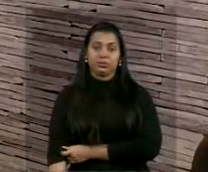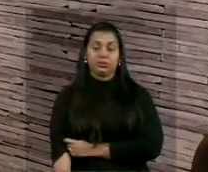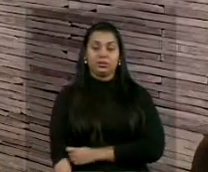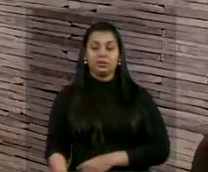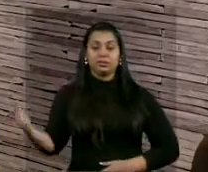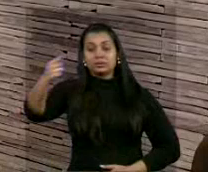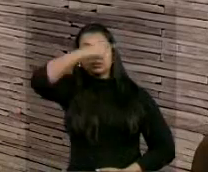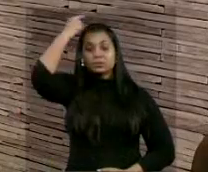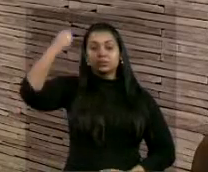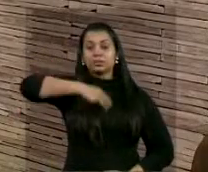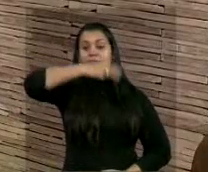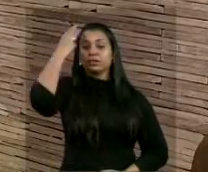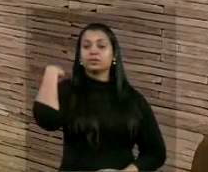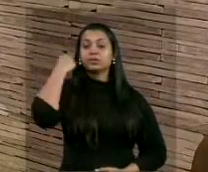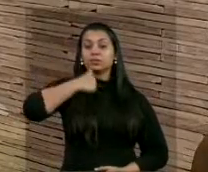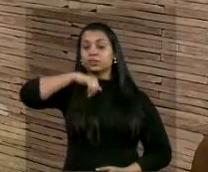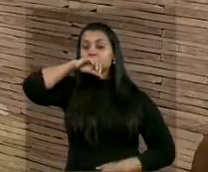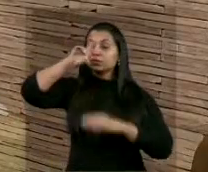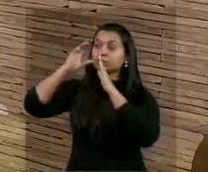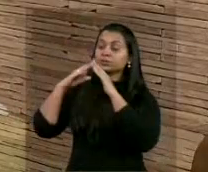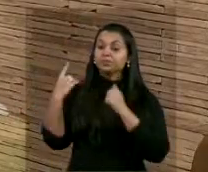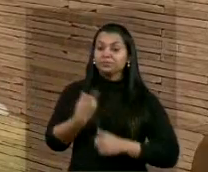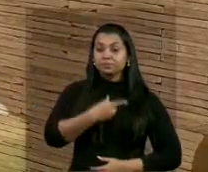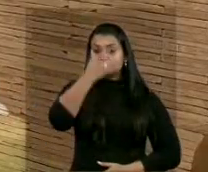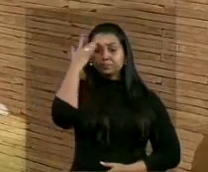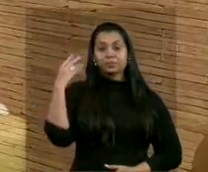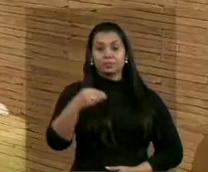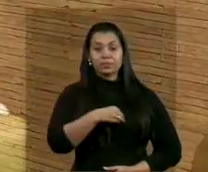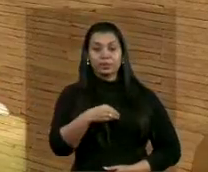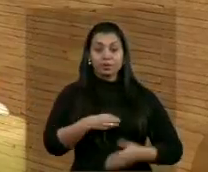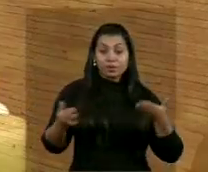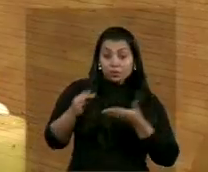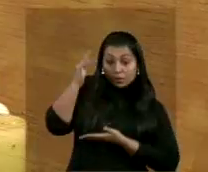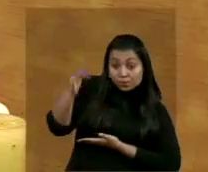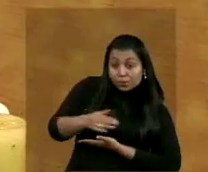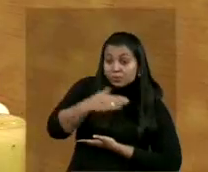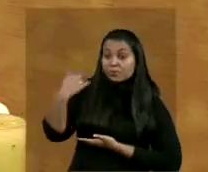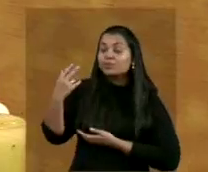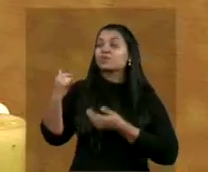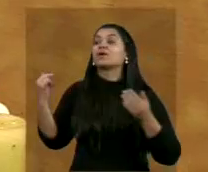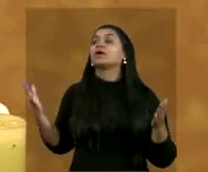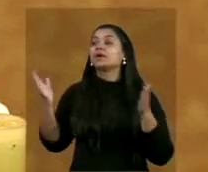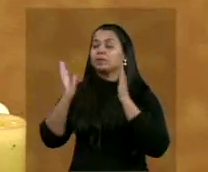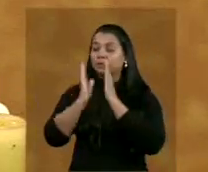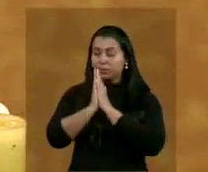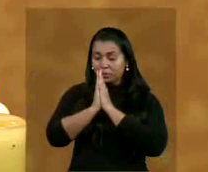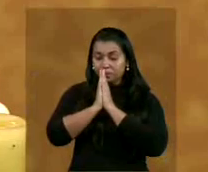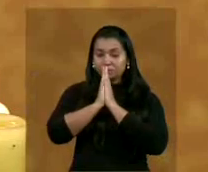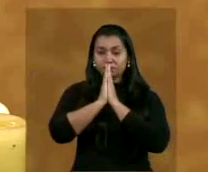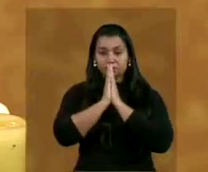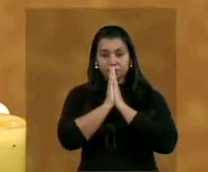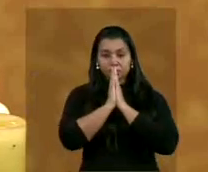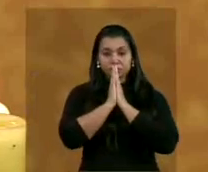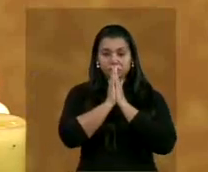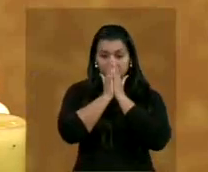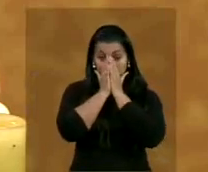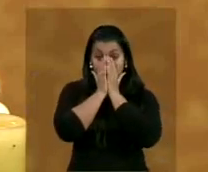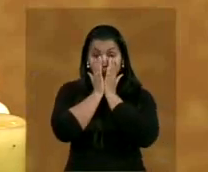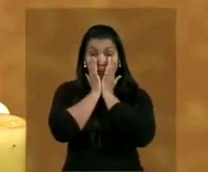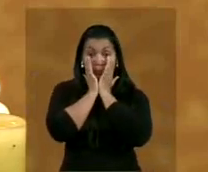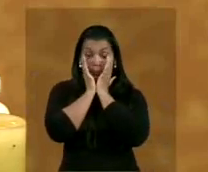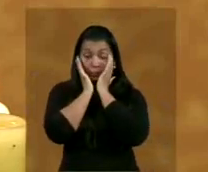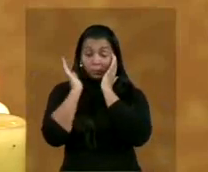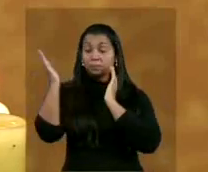Jesus. Santa Maria, Mãe de Deus, rogai por nós, pecadores, agora e na hora de nossa morte.